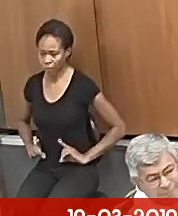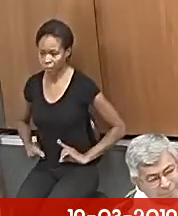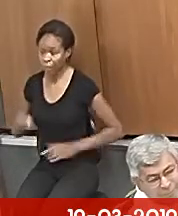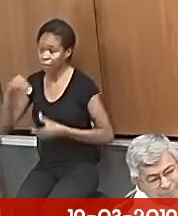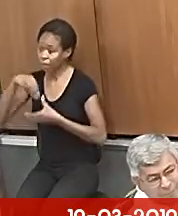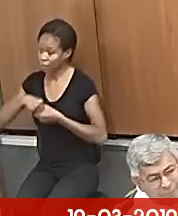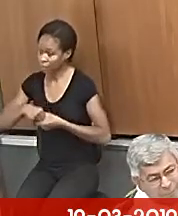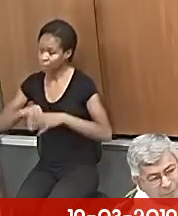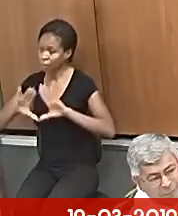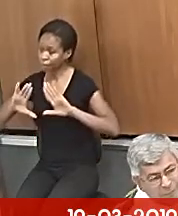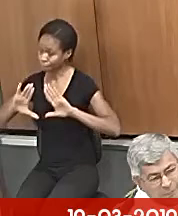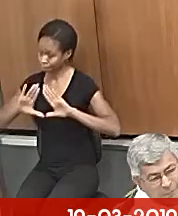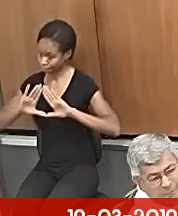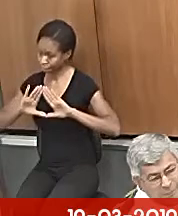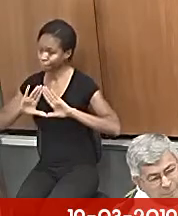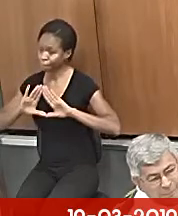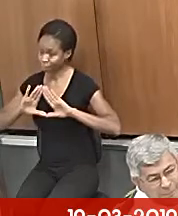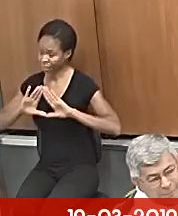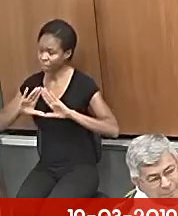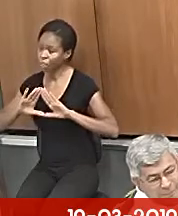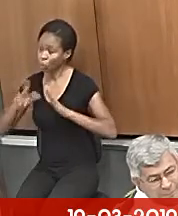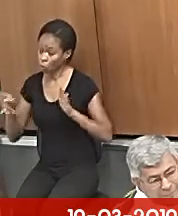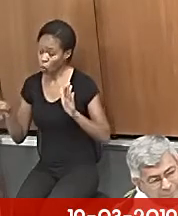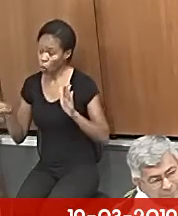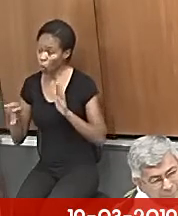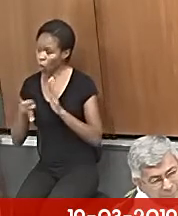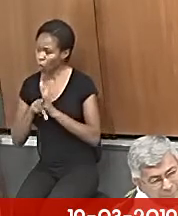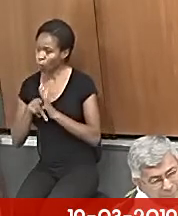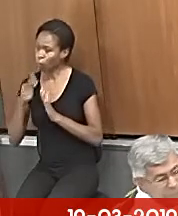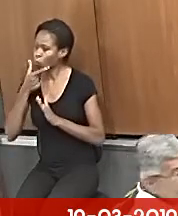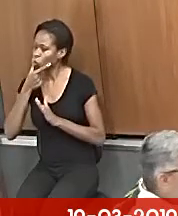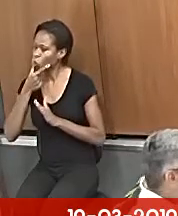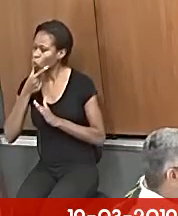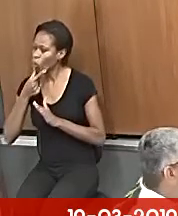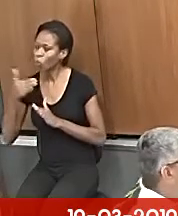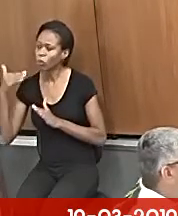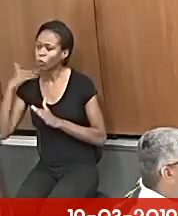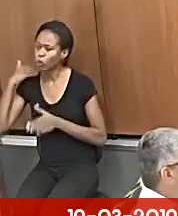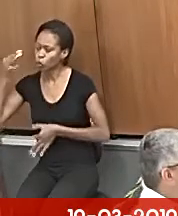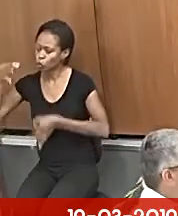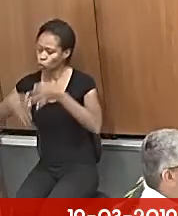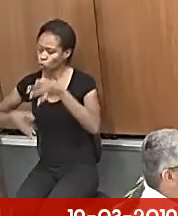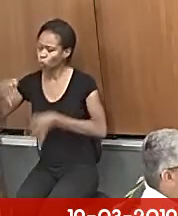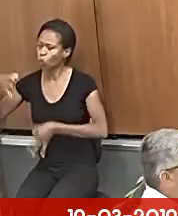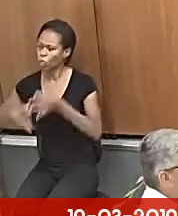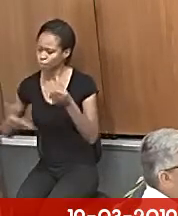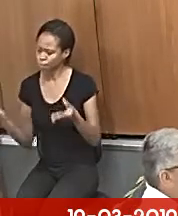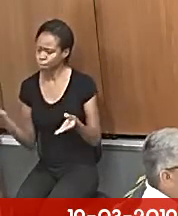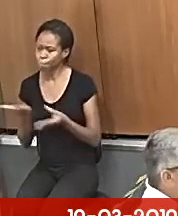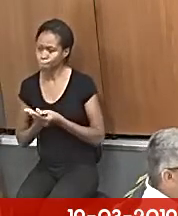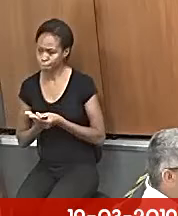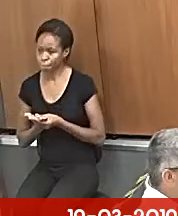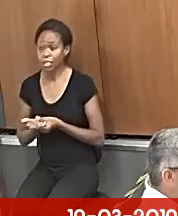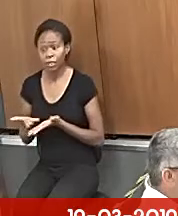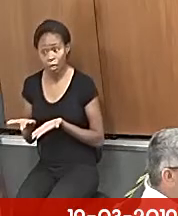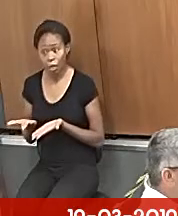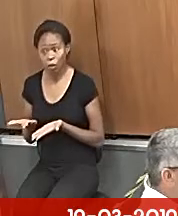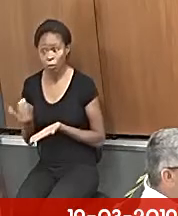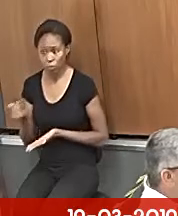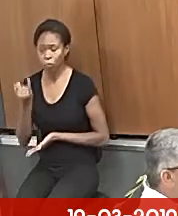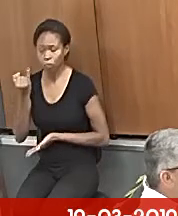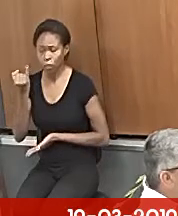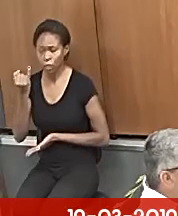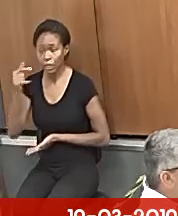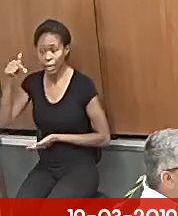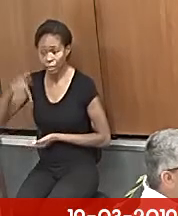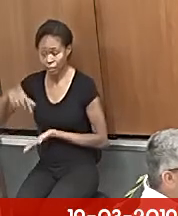assembléia ele vai ser homologado pelo juiz então tem o valor legal né então aqui é somente para ajuizar